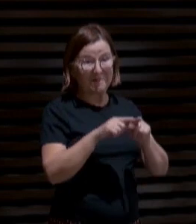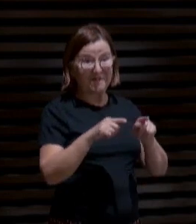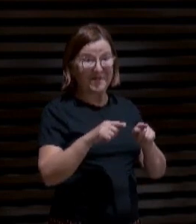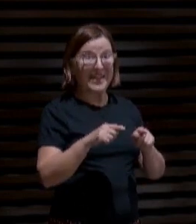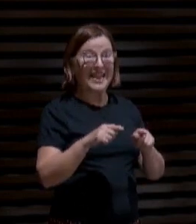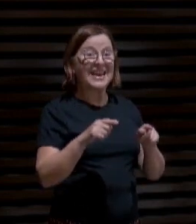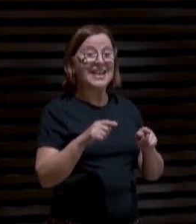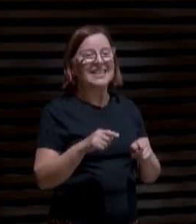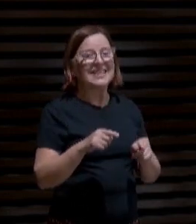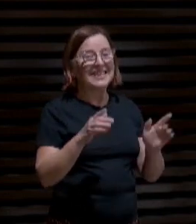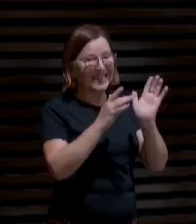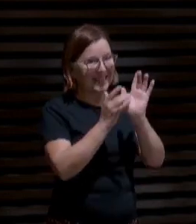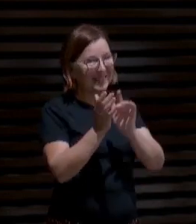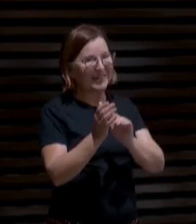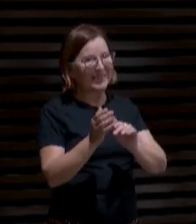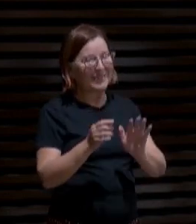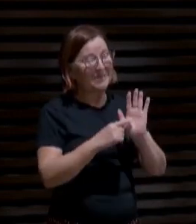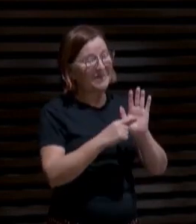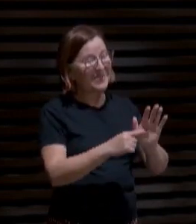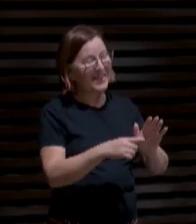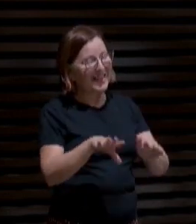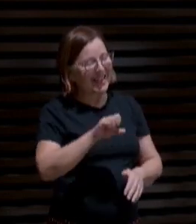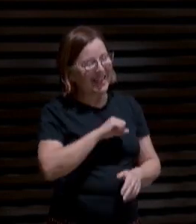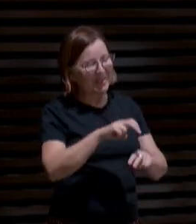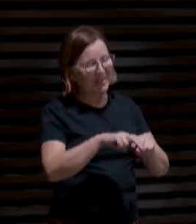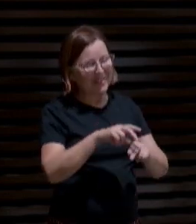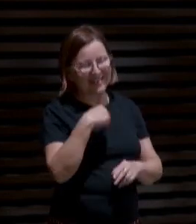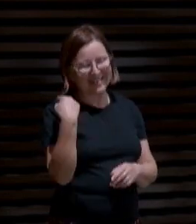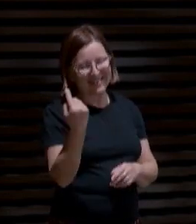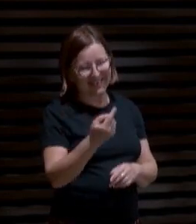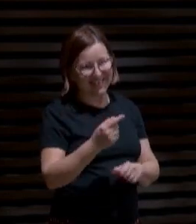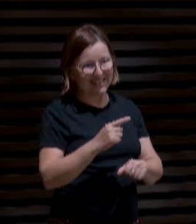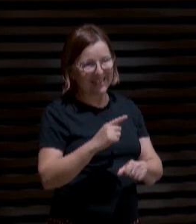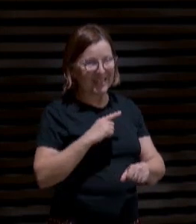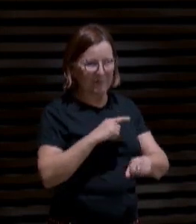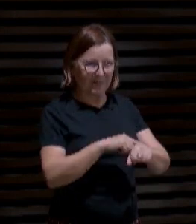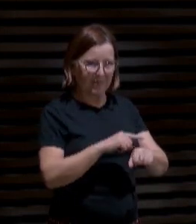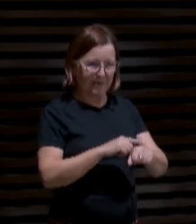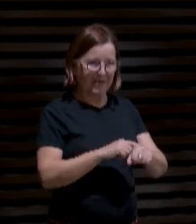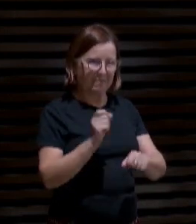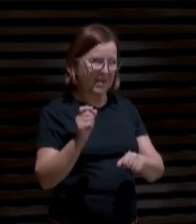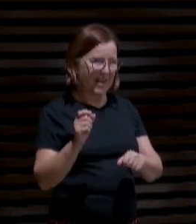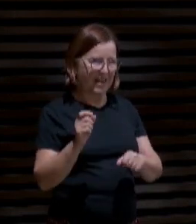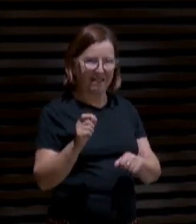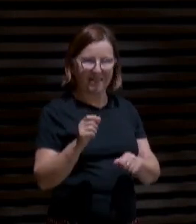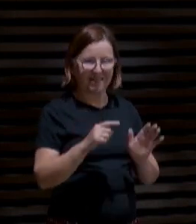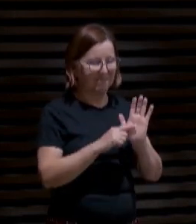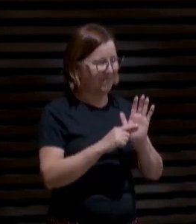nós. Há momentos em que as palavras não resolvem, mas um gesto de